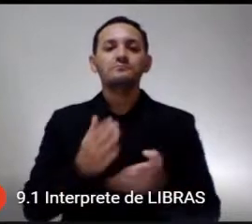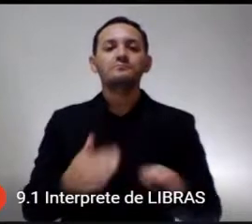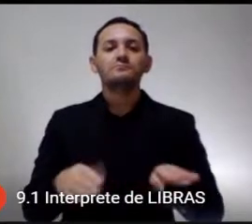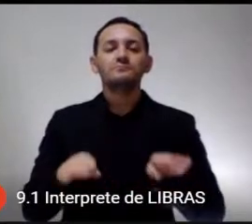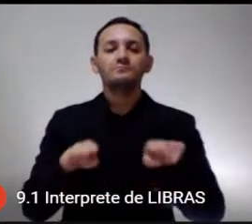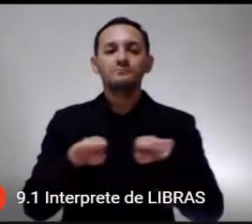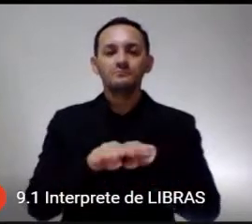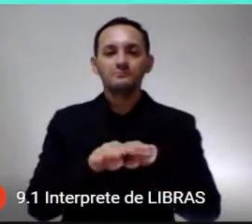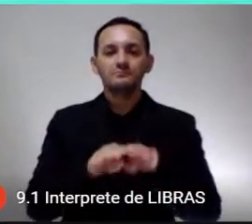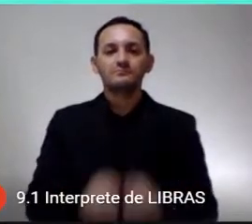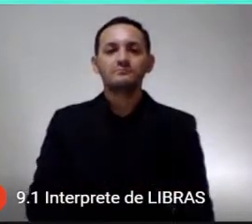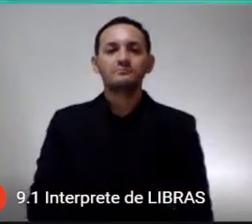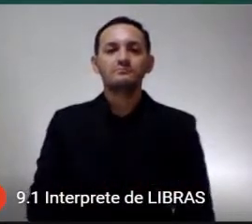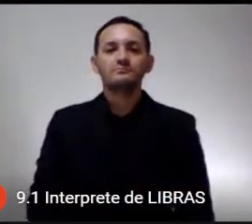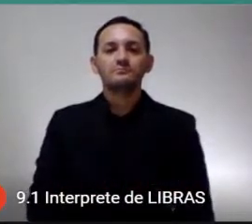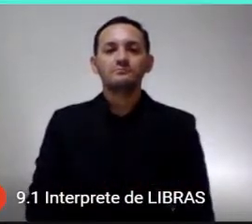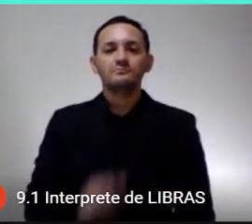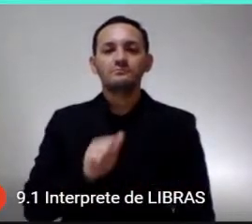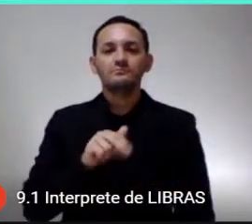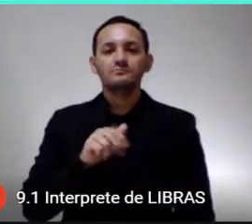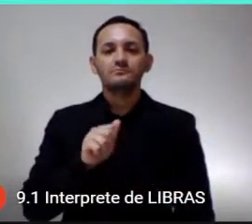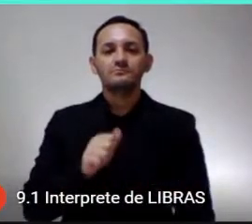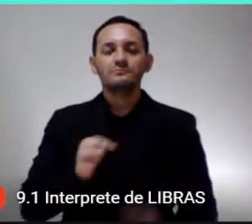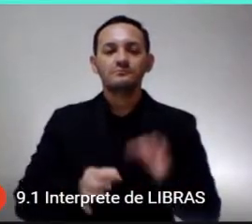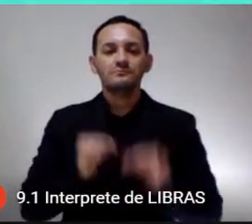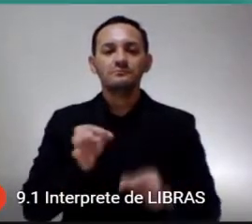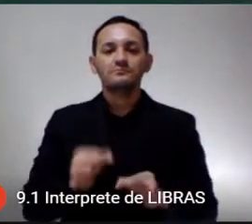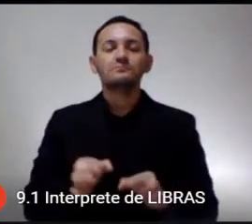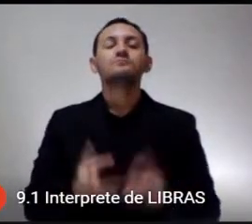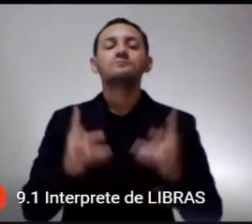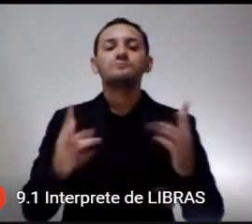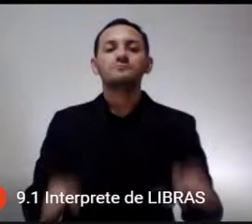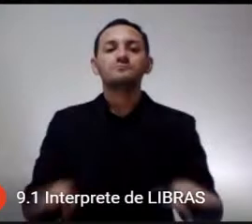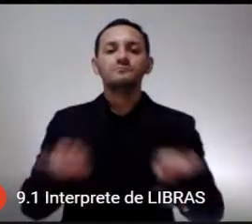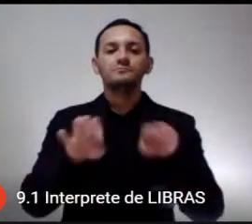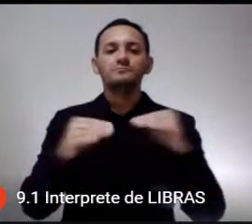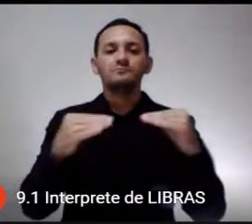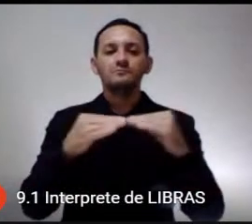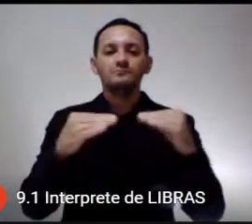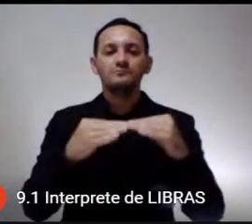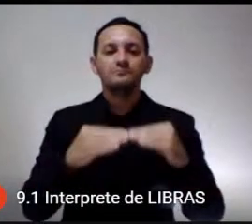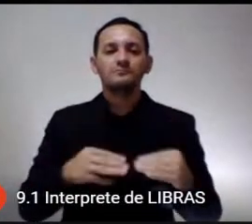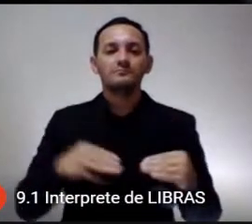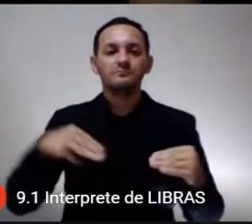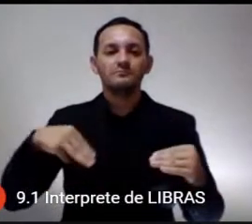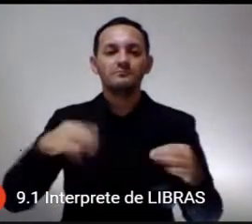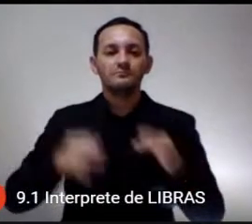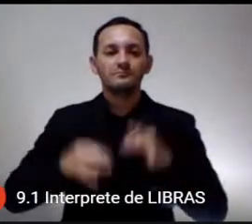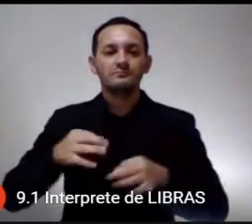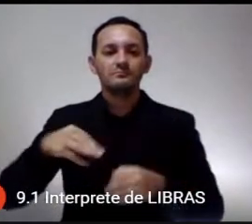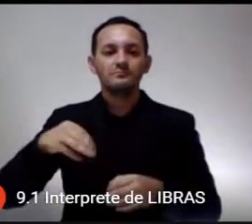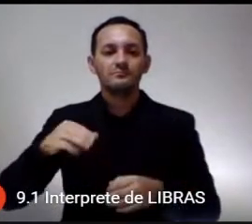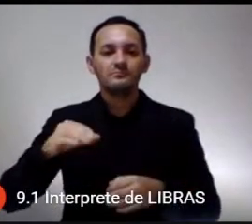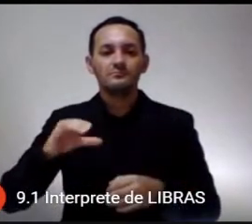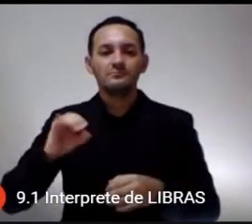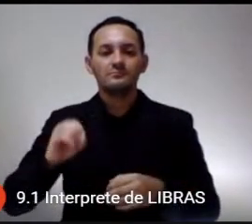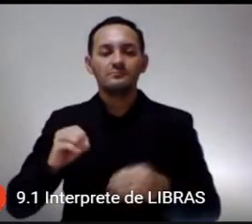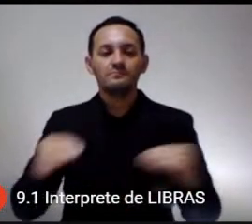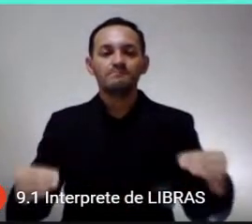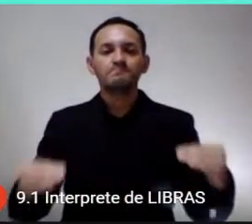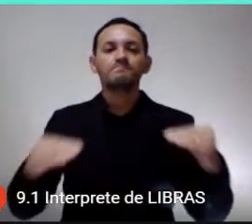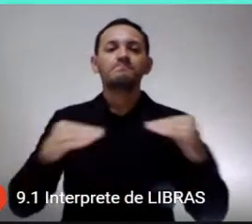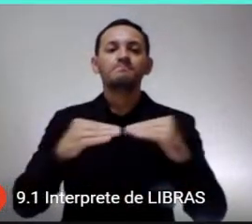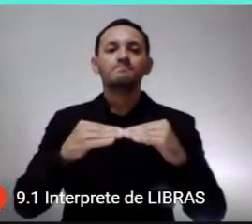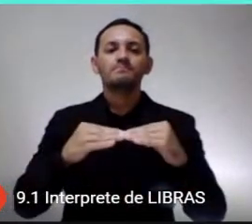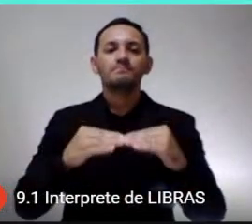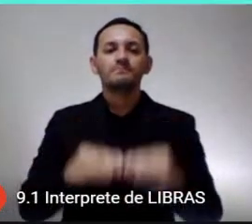Doutora Ana Paula? Também acompanho. Doutor José Márcio? Acompanho, senhor presidente. Doutor Rony Clay.